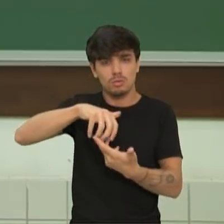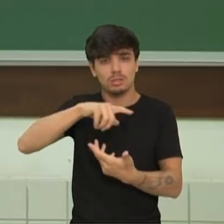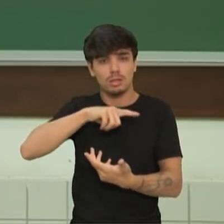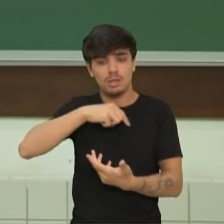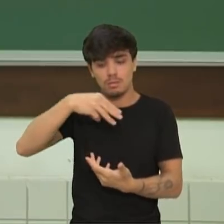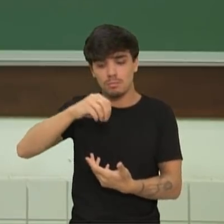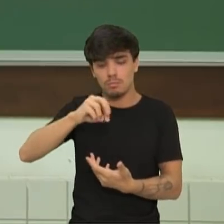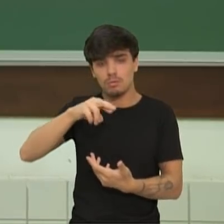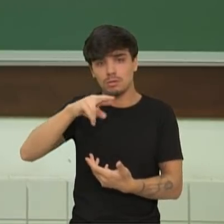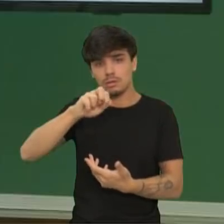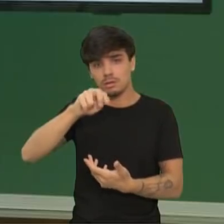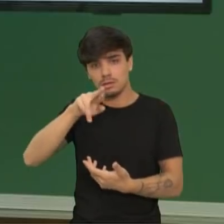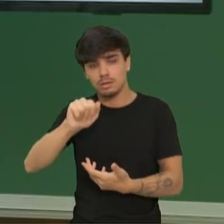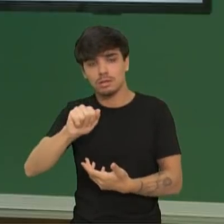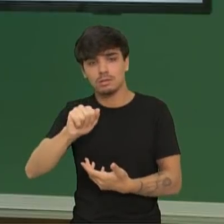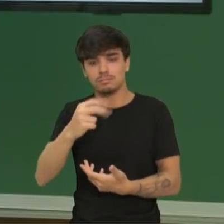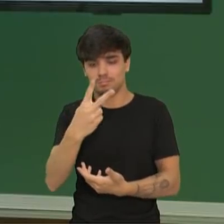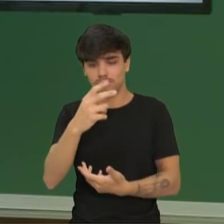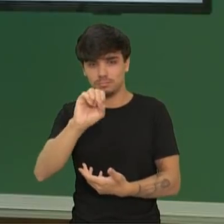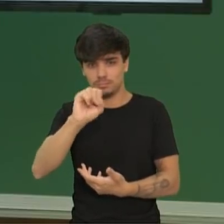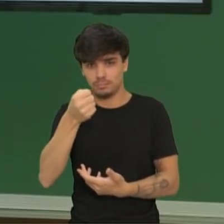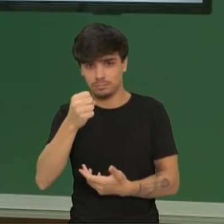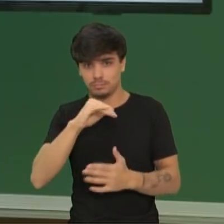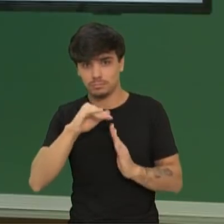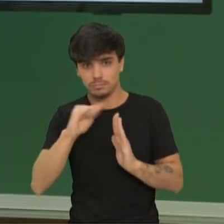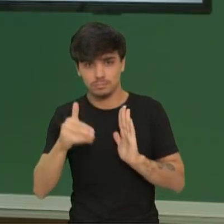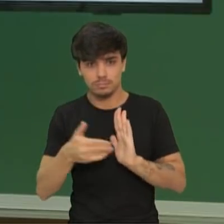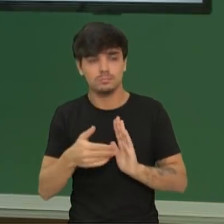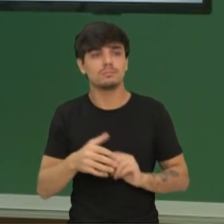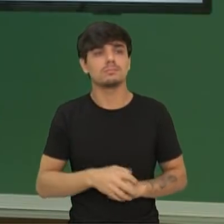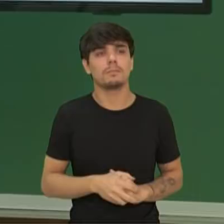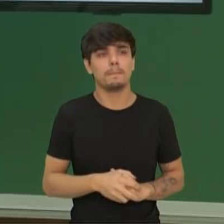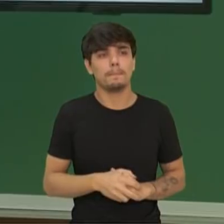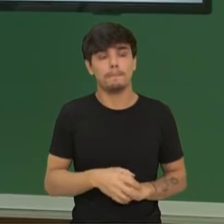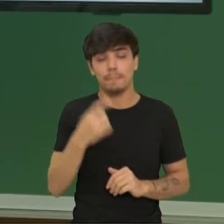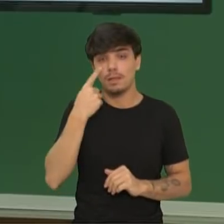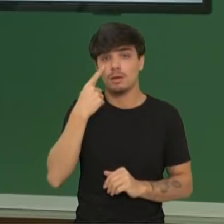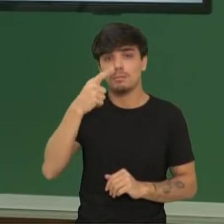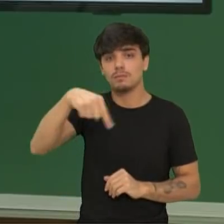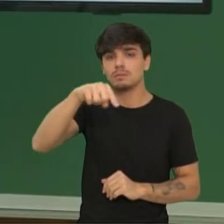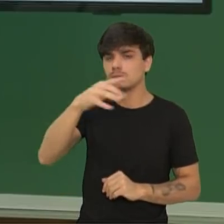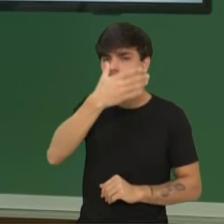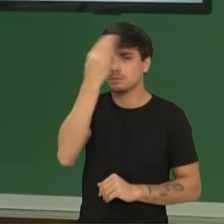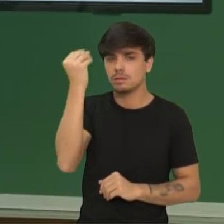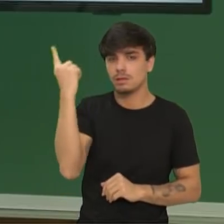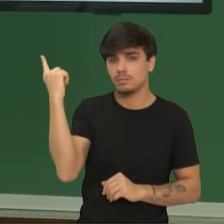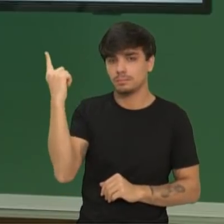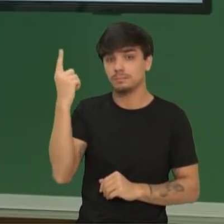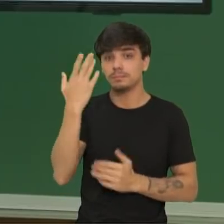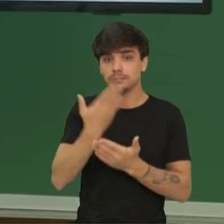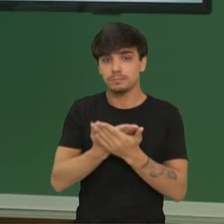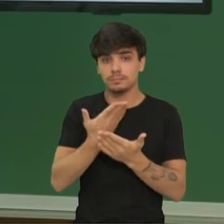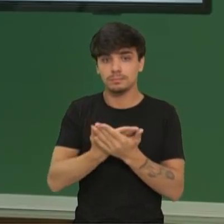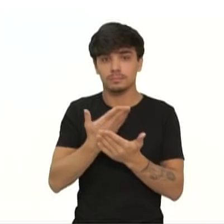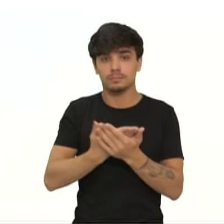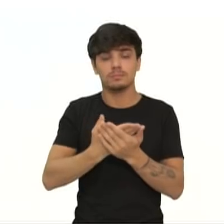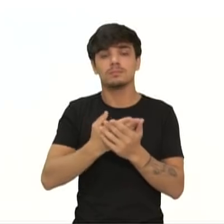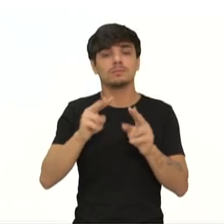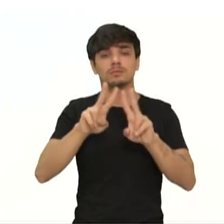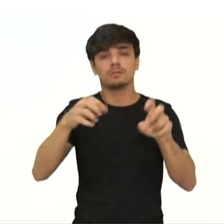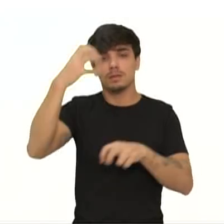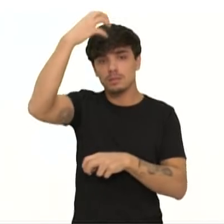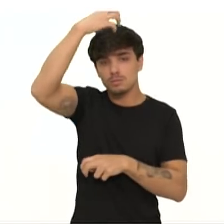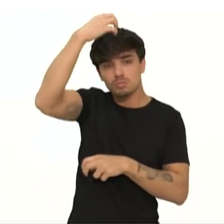28. Vamos lá, olha que bacana, para vocês não esquecerem quando vocês forem estudar o